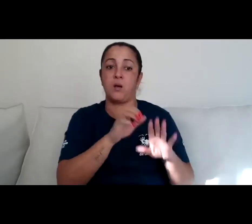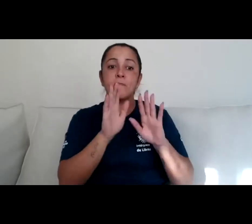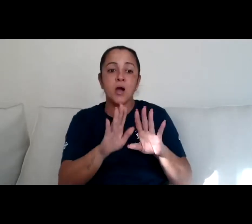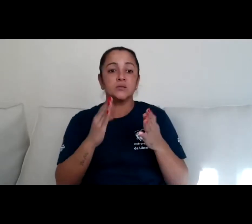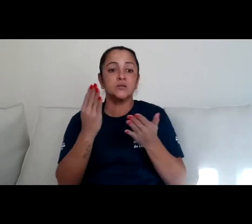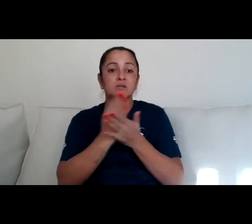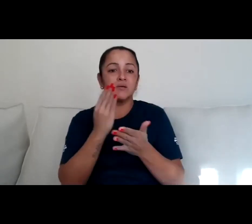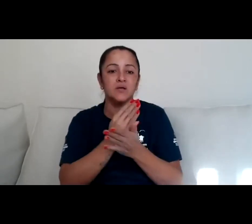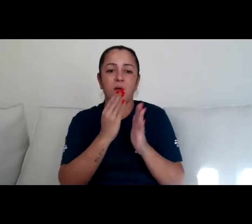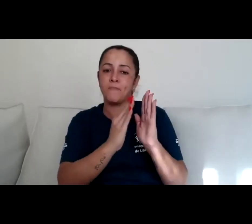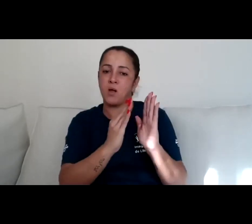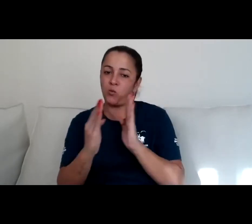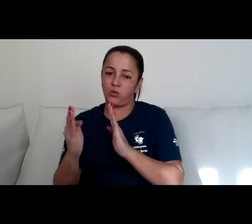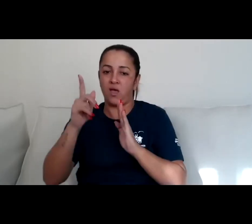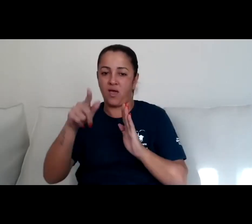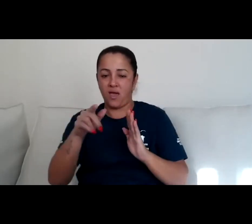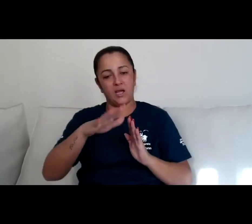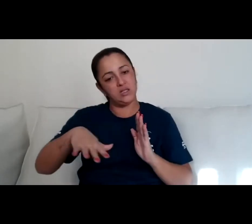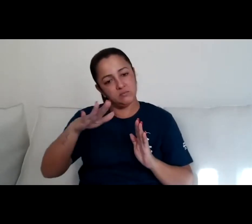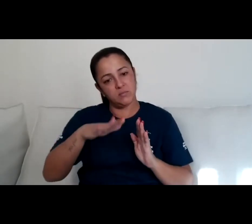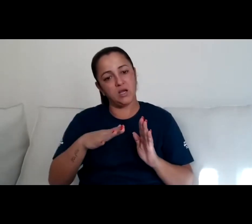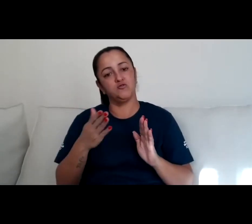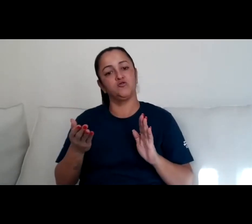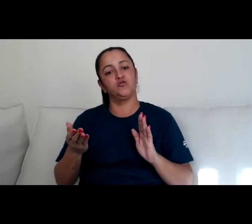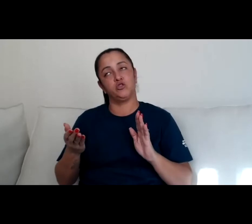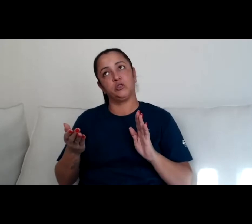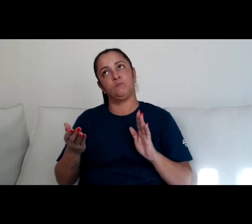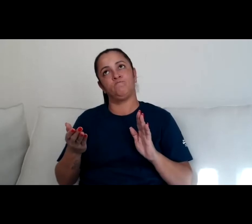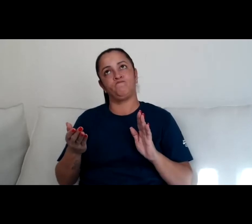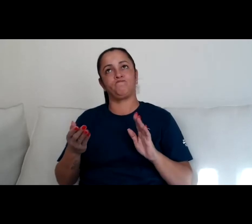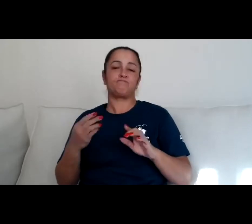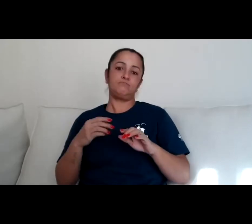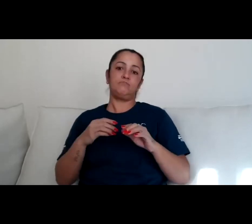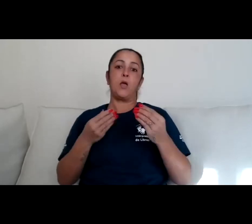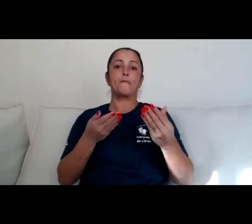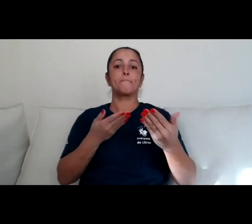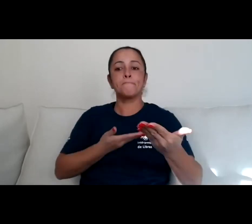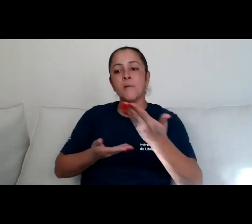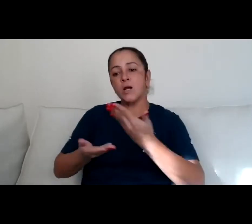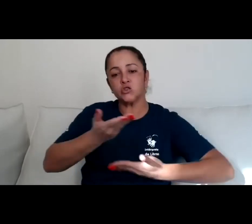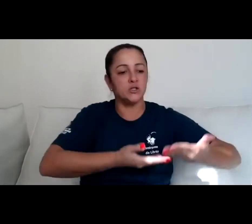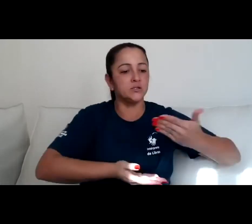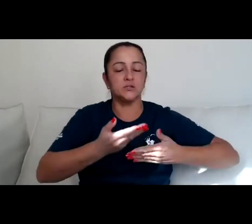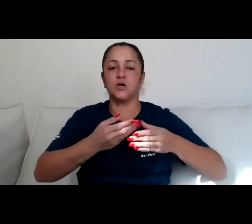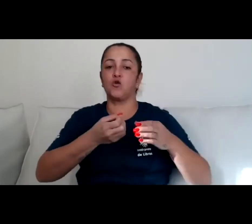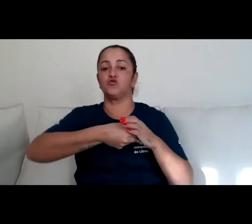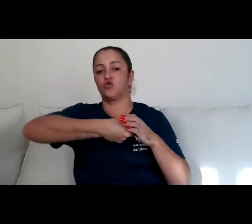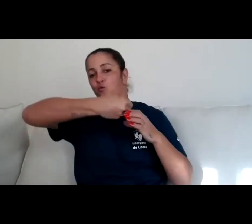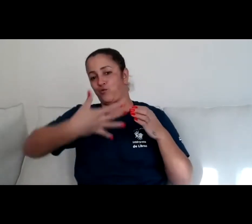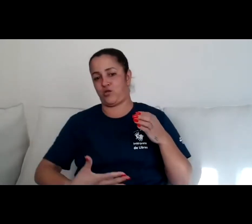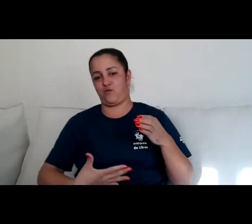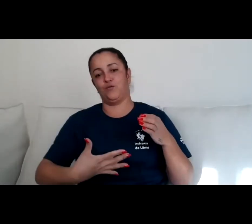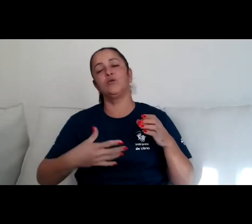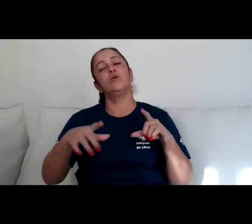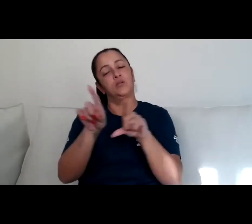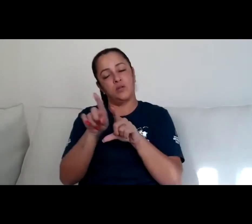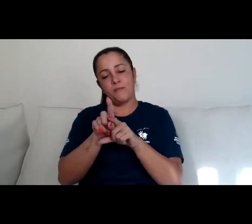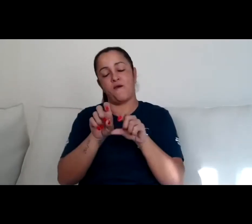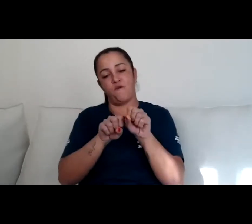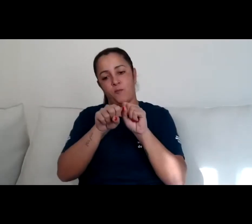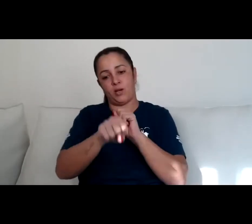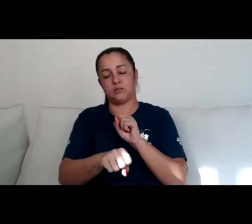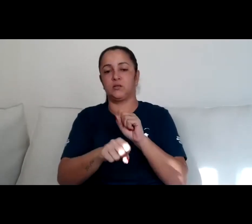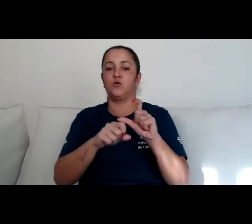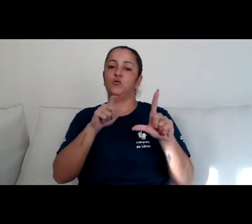de mediação desses conteúdos e também de formação de leitor, que é o trabalho que o projeto